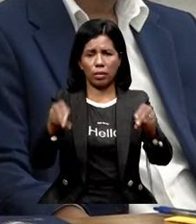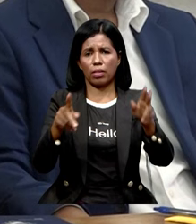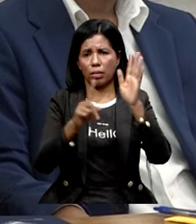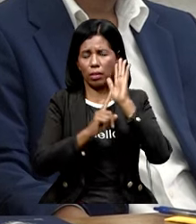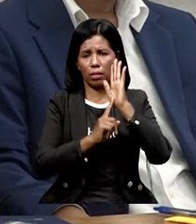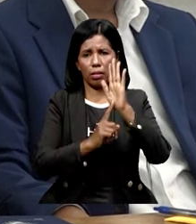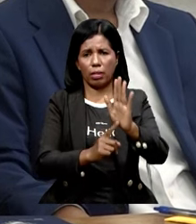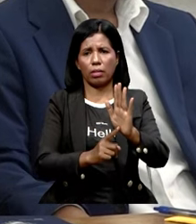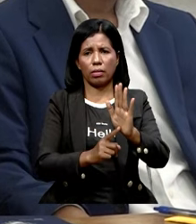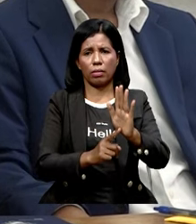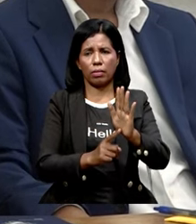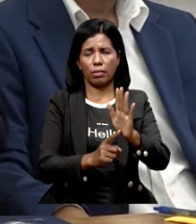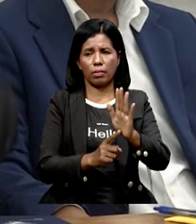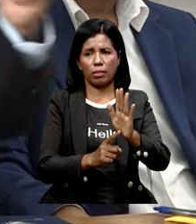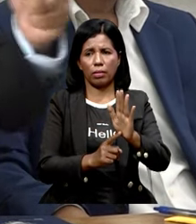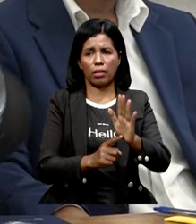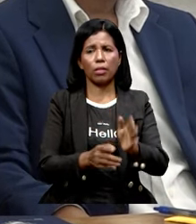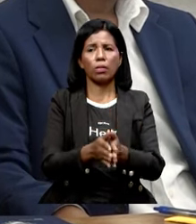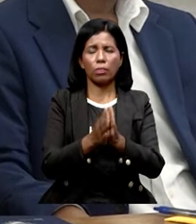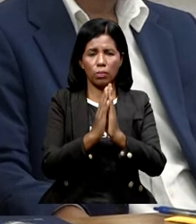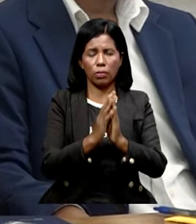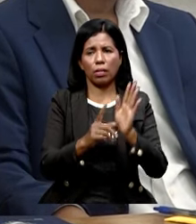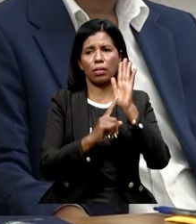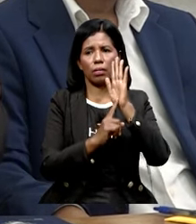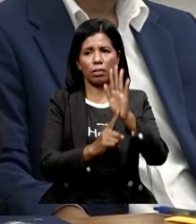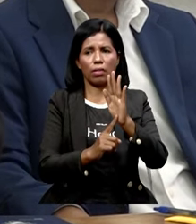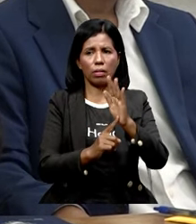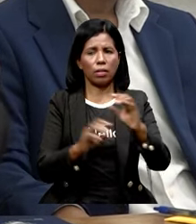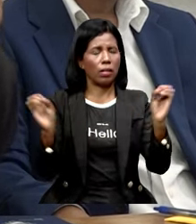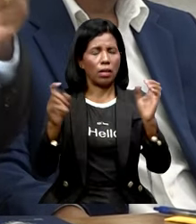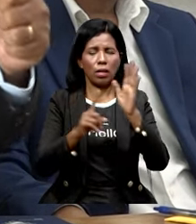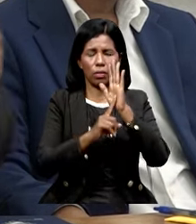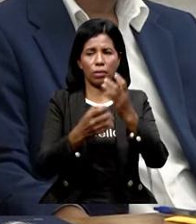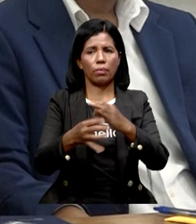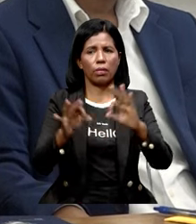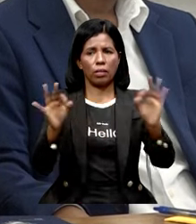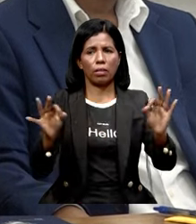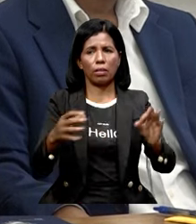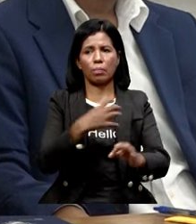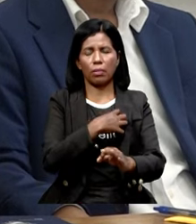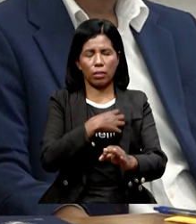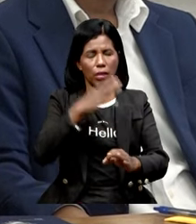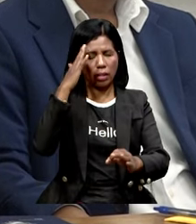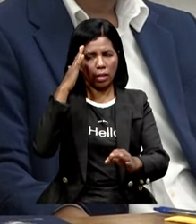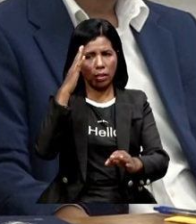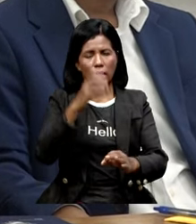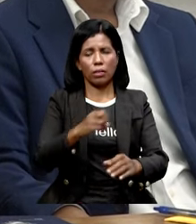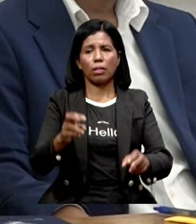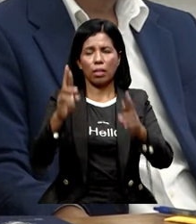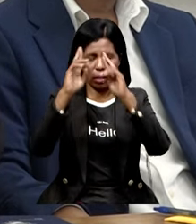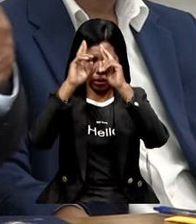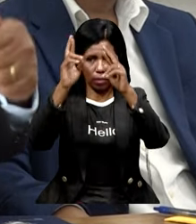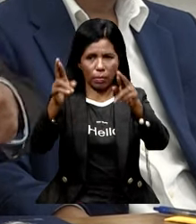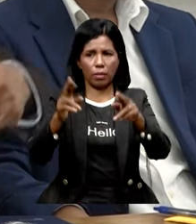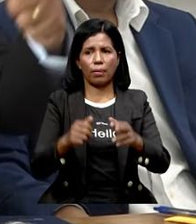cartão. Quando husu ni hatudo. Vai ver quando hatudo ona, lolos ne polícia hatene ona tu respeita, la